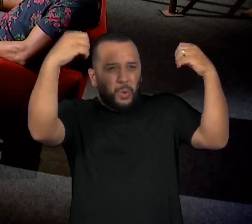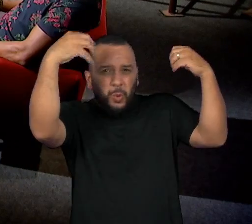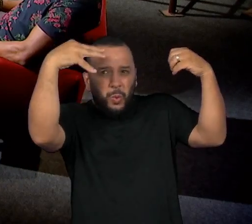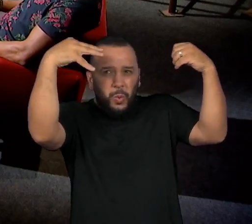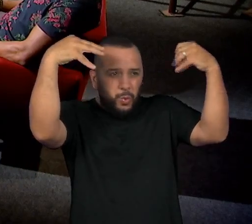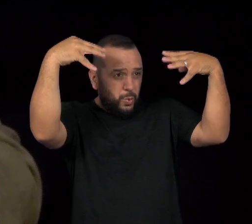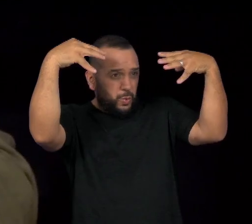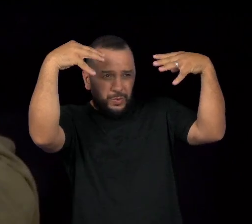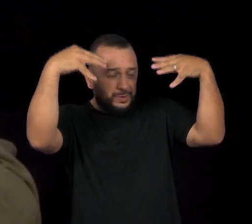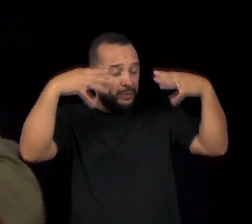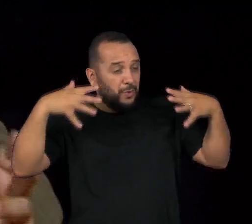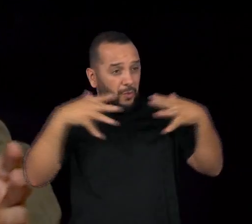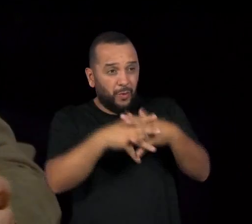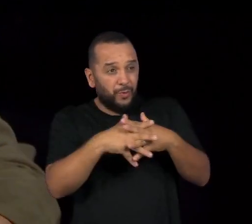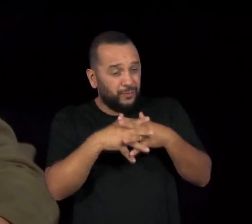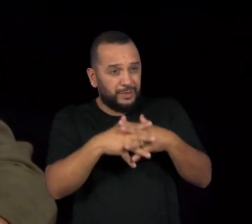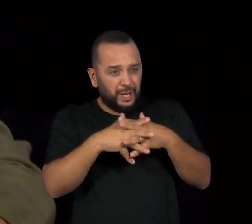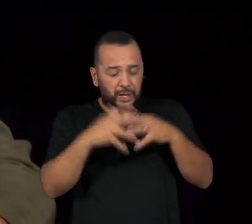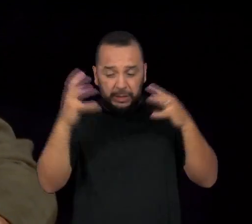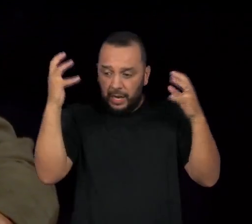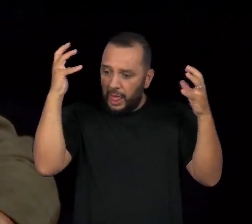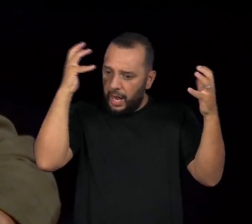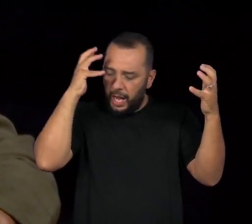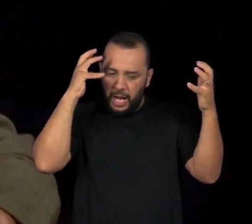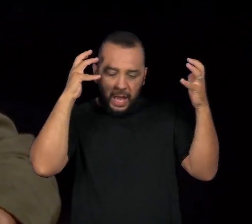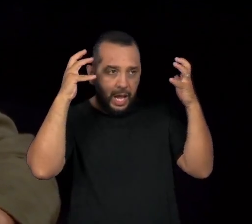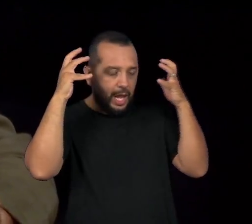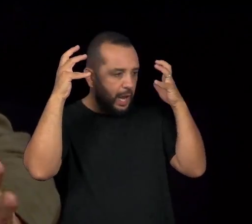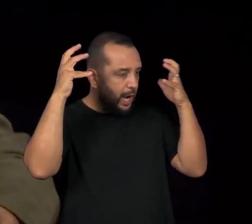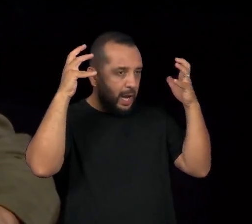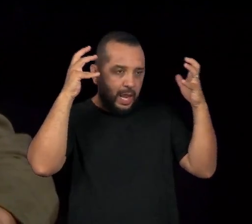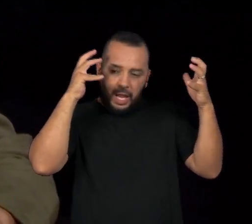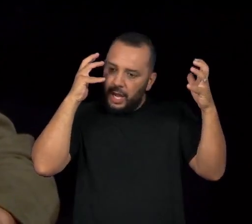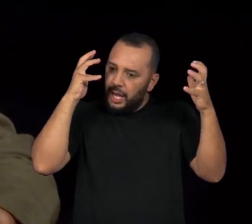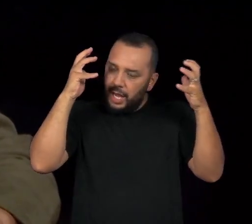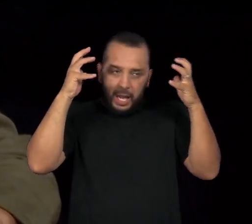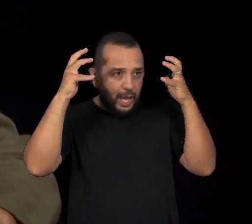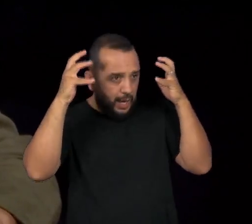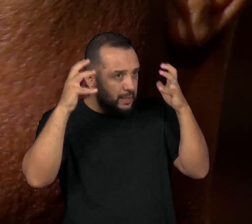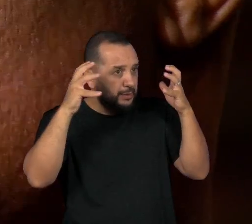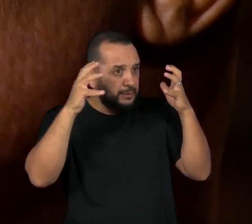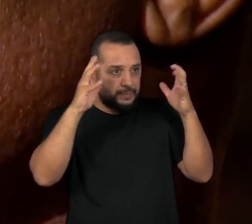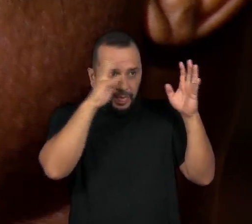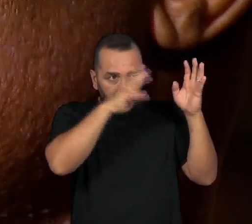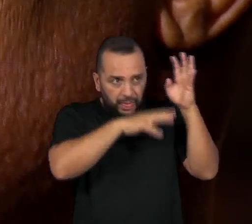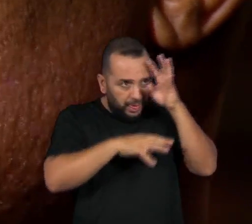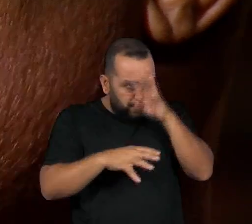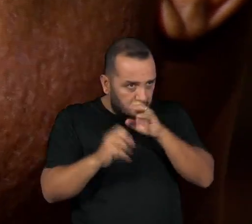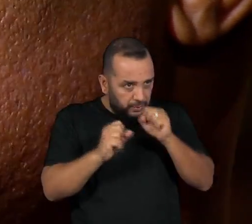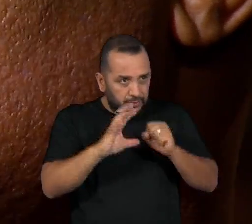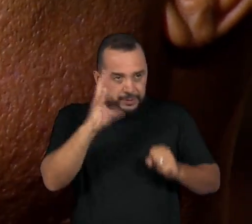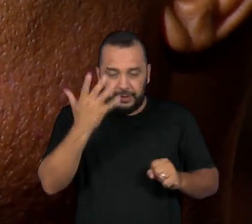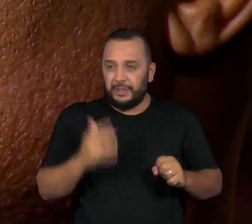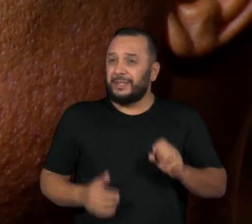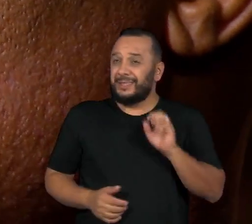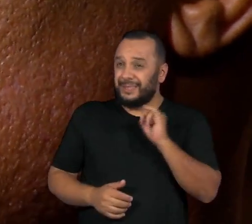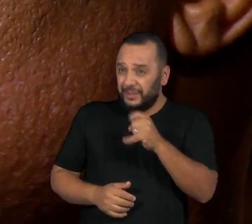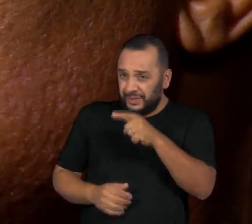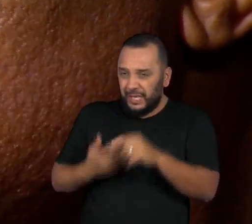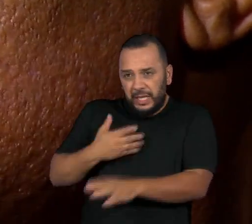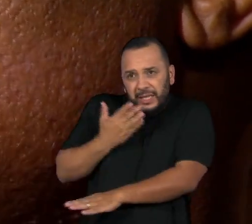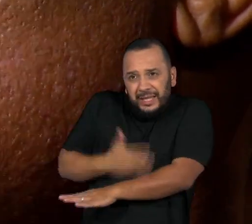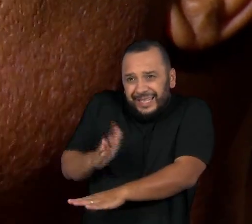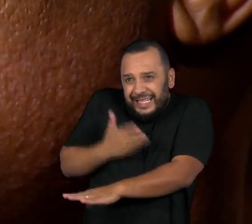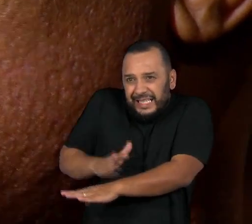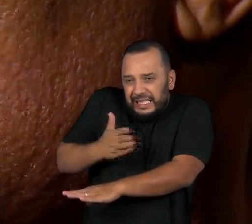barulho. A cabeça deve querer ficar dando pinote, né? Quando você está bem treinado,